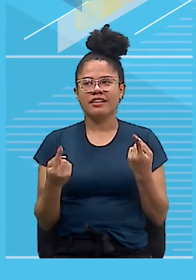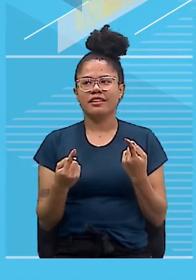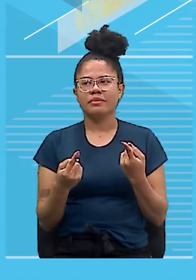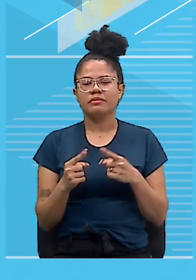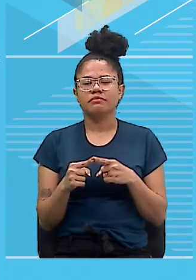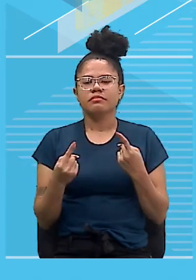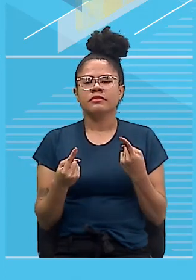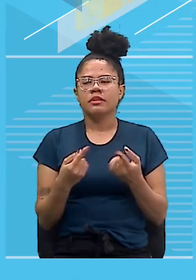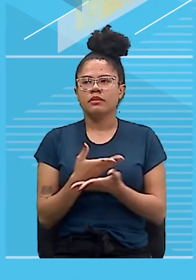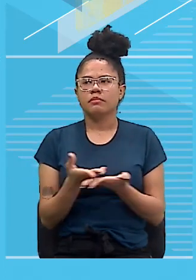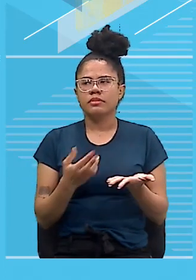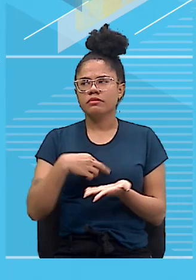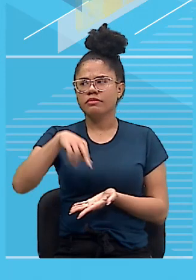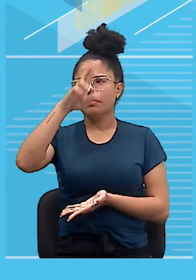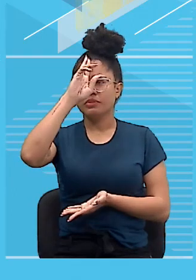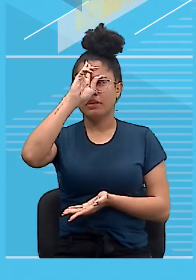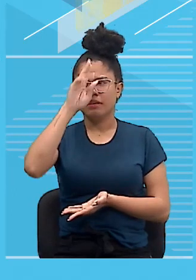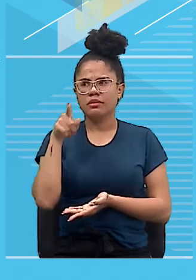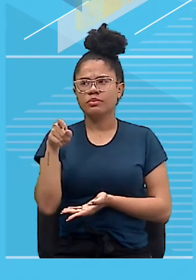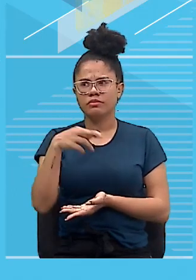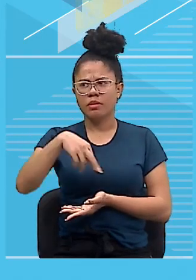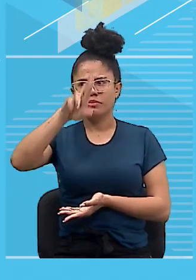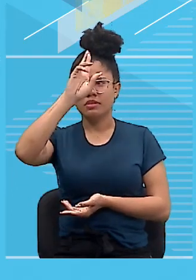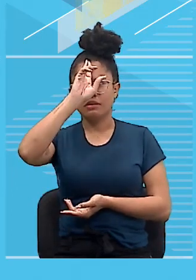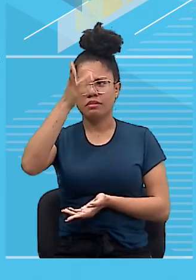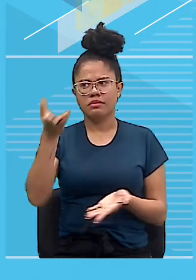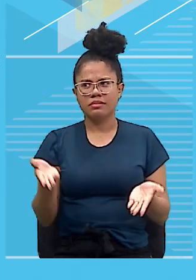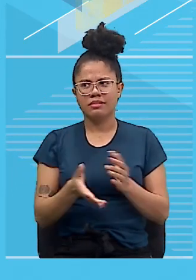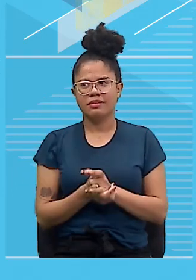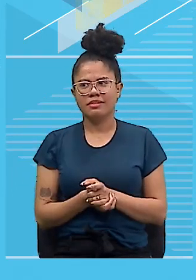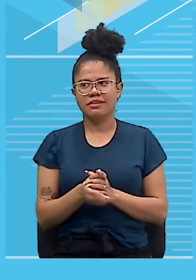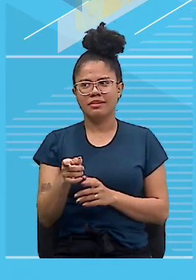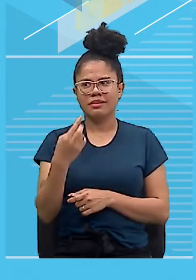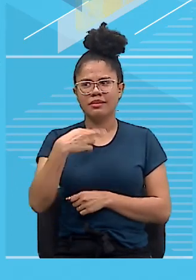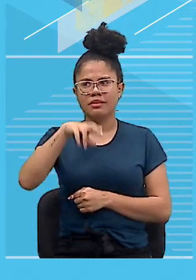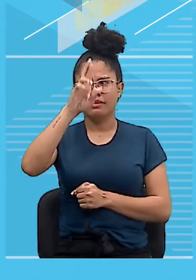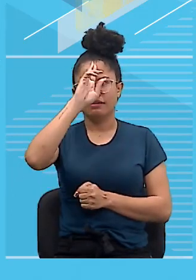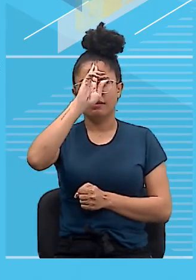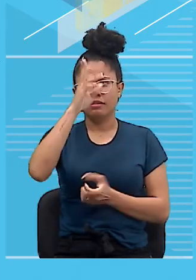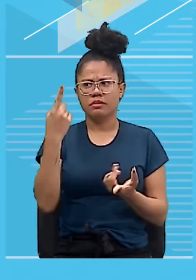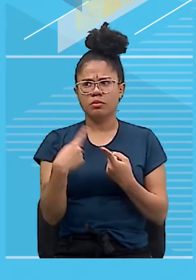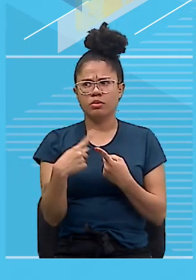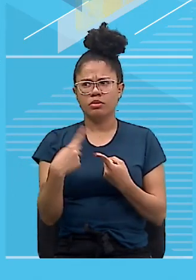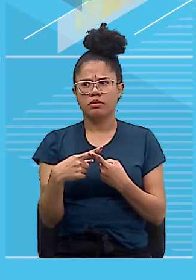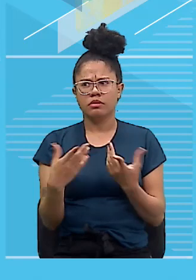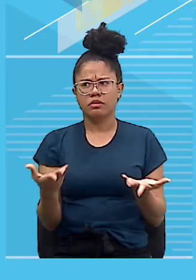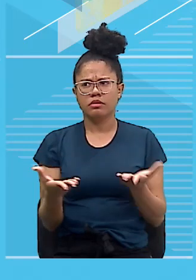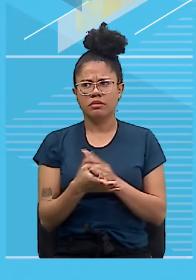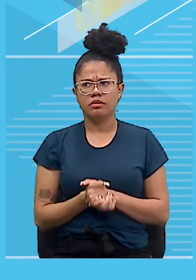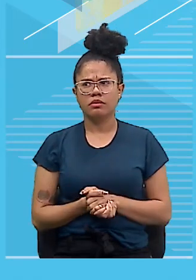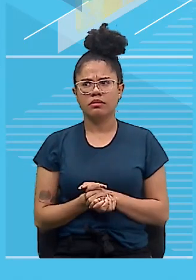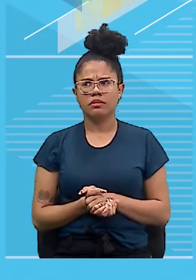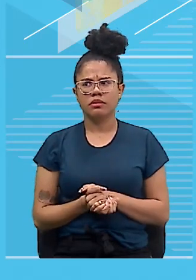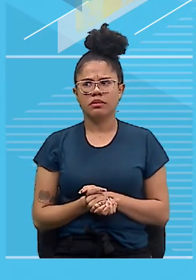esse grupo perdeu força galera quando Líder O Chacal foi segundo informações de agências